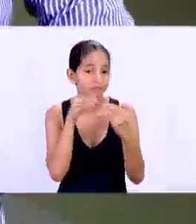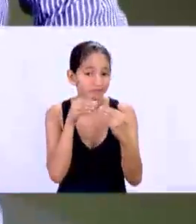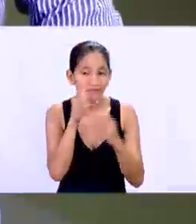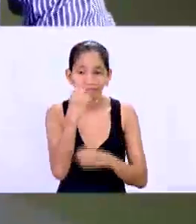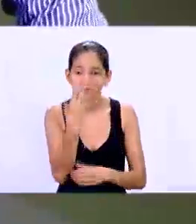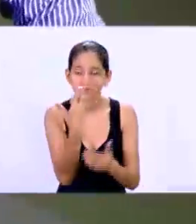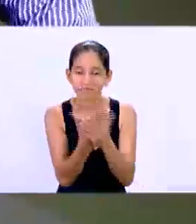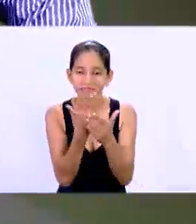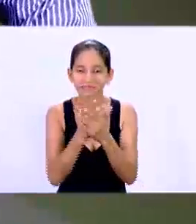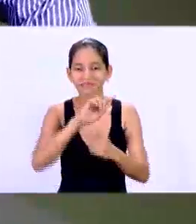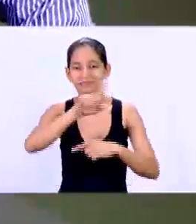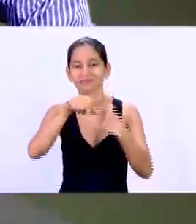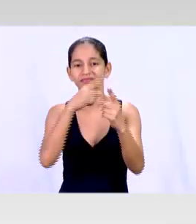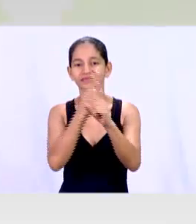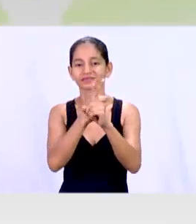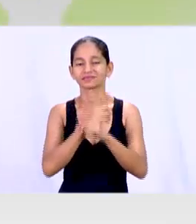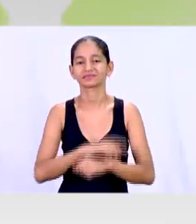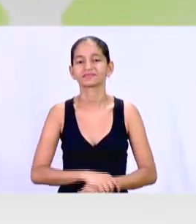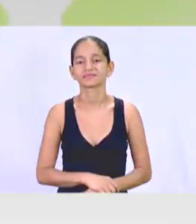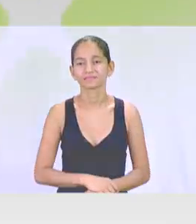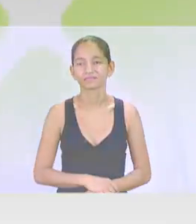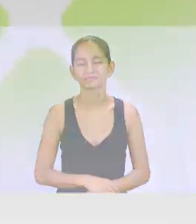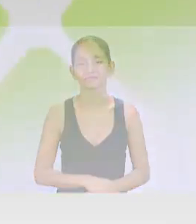estudos e até a próxima.